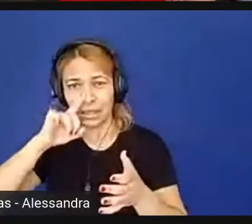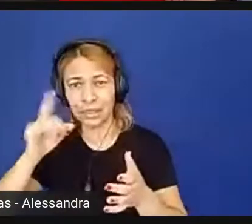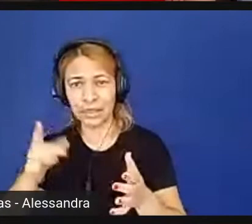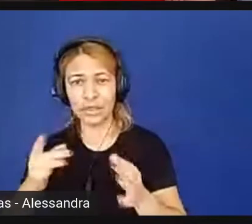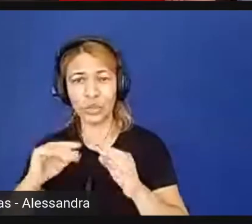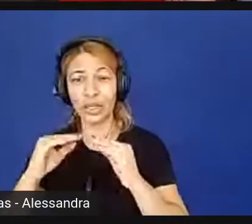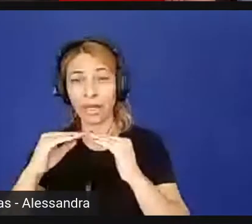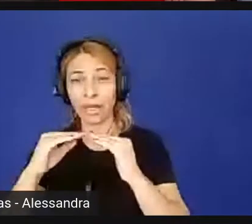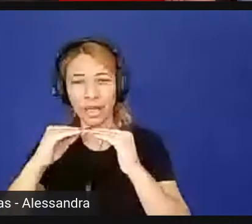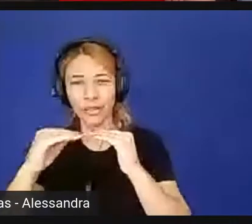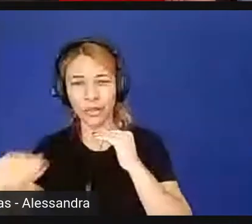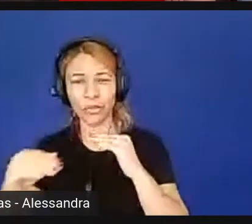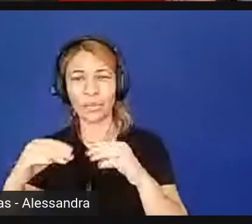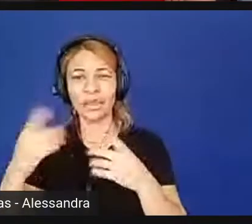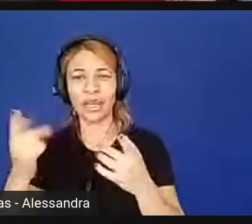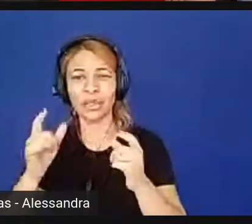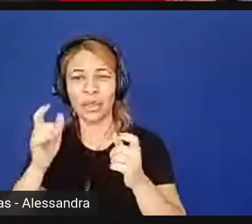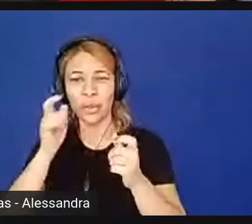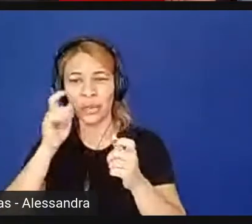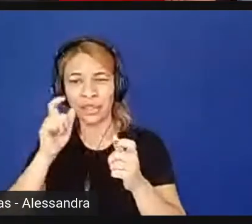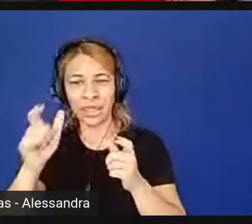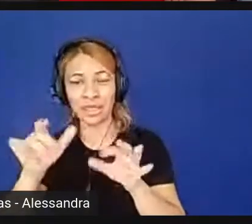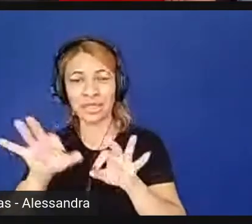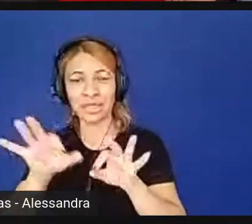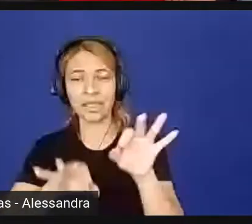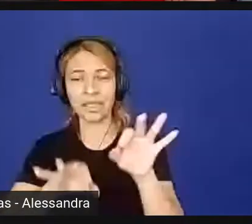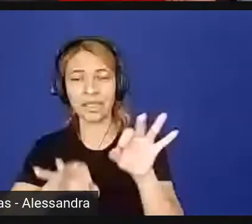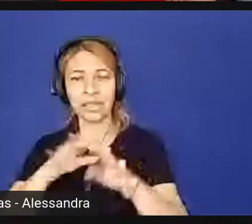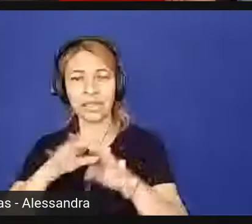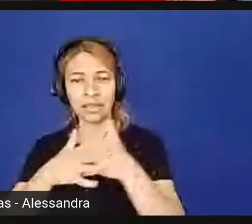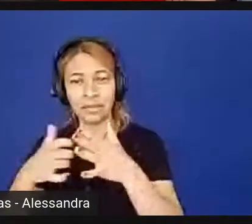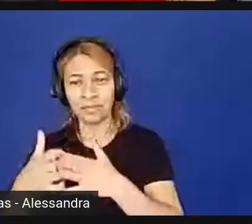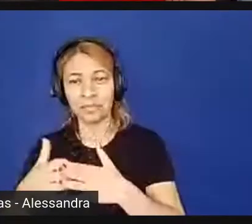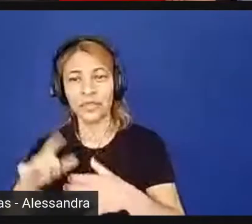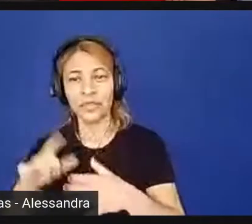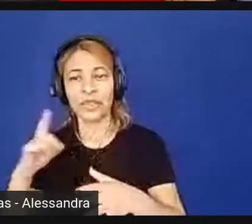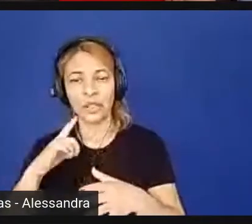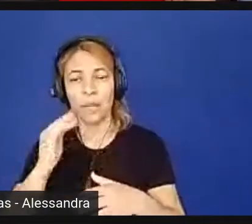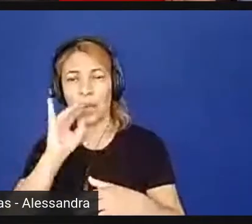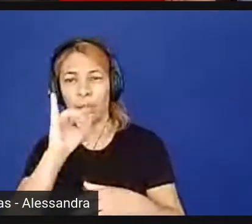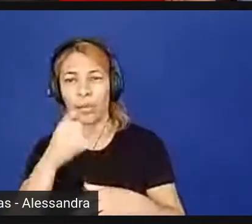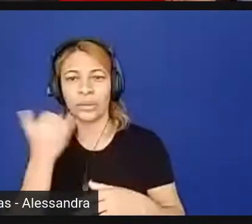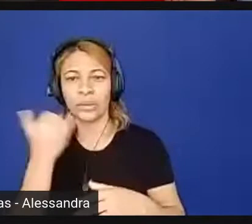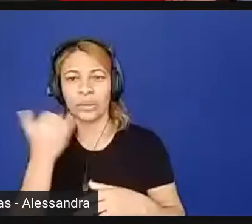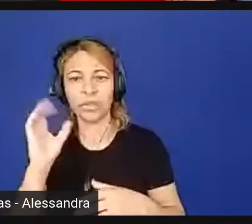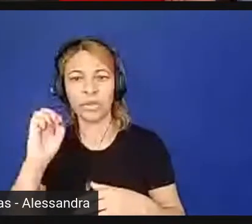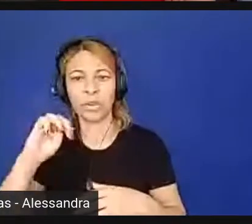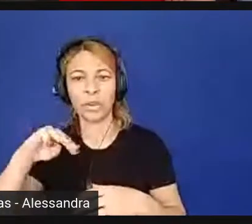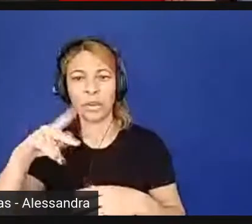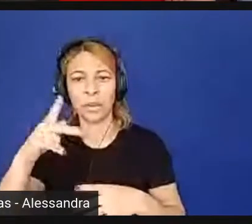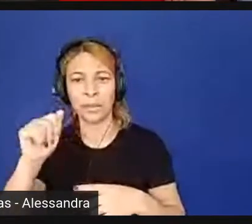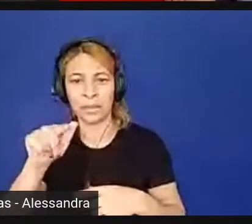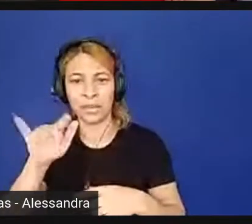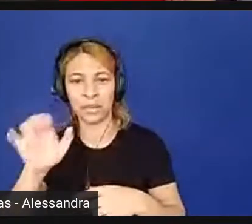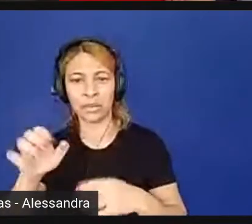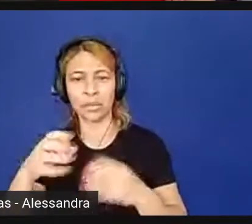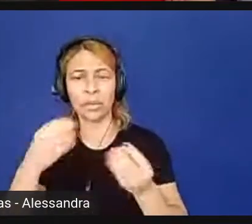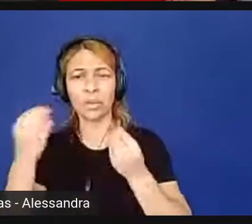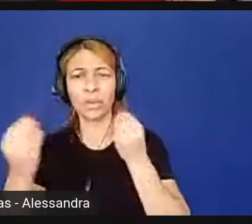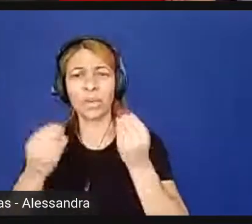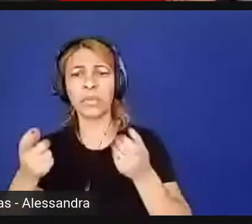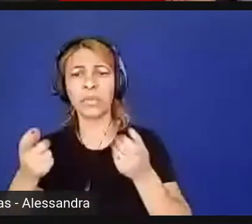aos interesses e resultados organizacionais, você tem uma oportunidade para compliance. Então, por exemplo, como é que eu